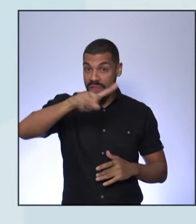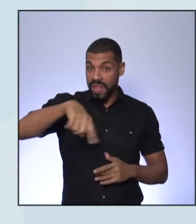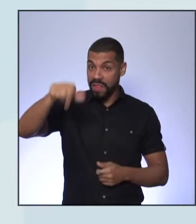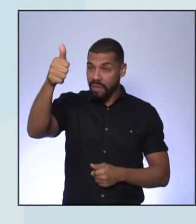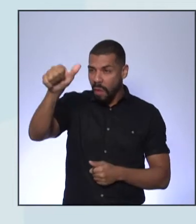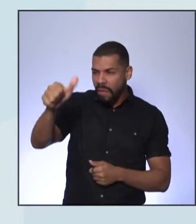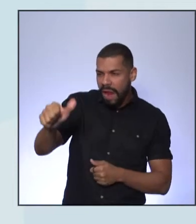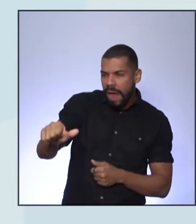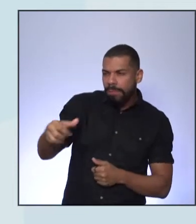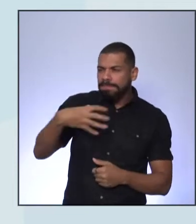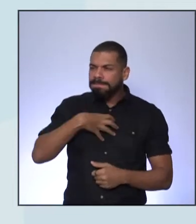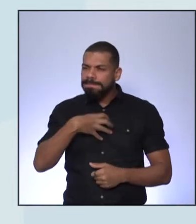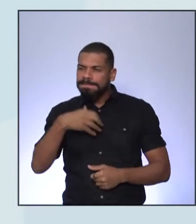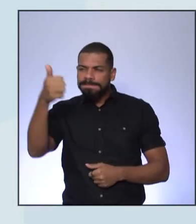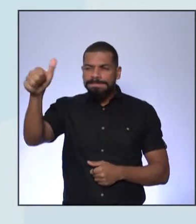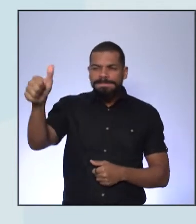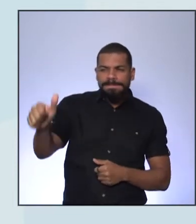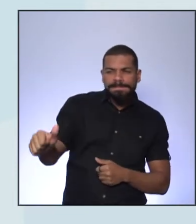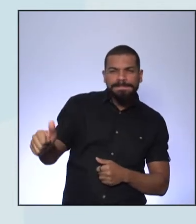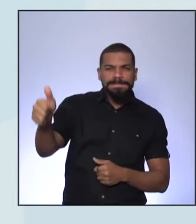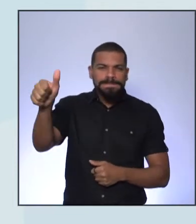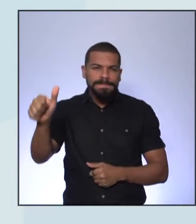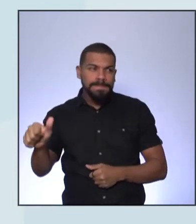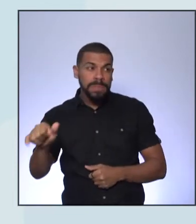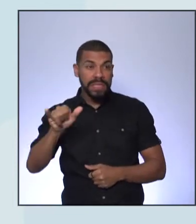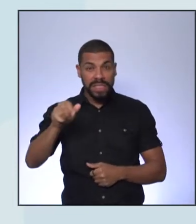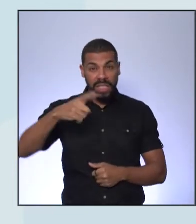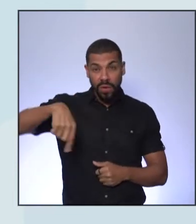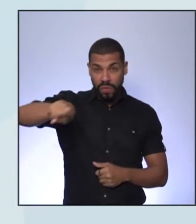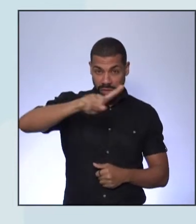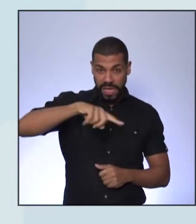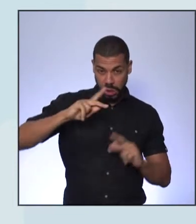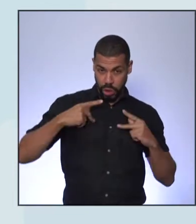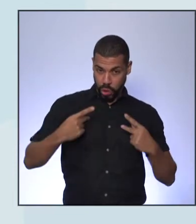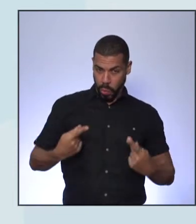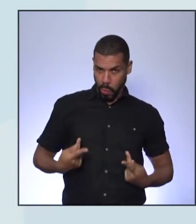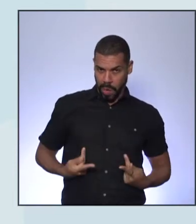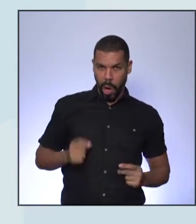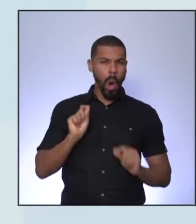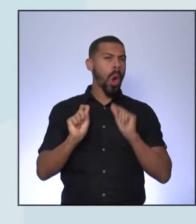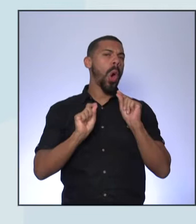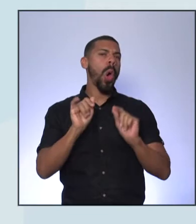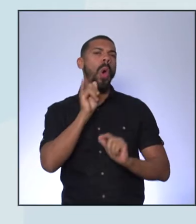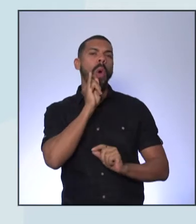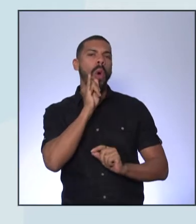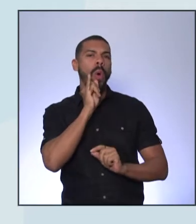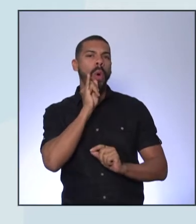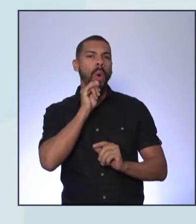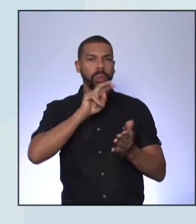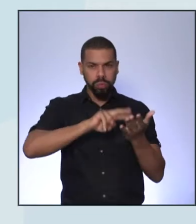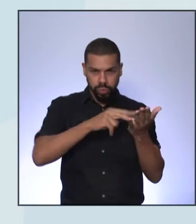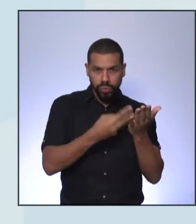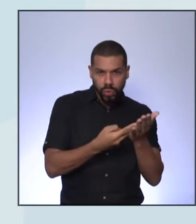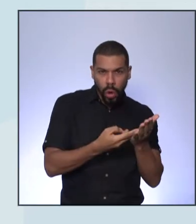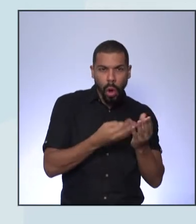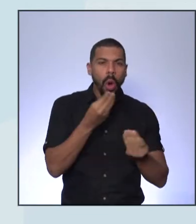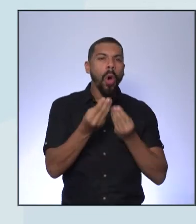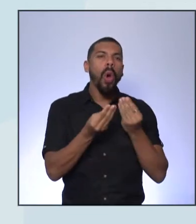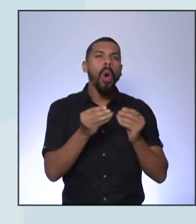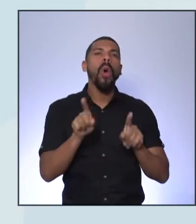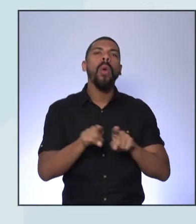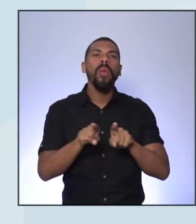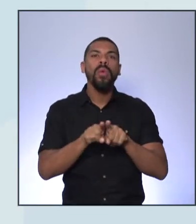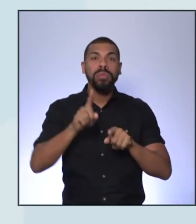avaliar e ver qual afinidade que vocês têm. Se vocês são de humanas, a gente vai traduzir isso de uma forma